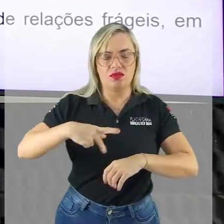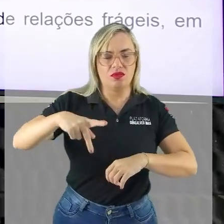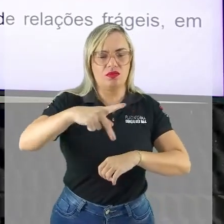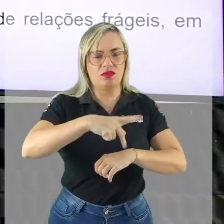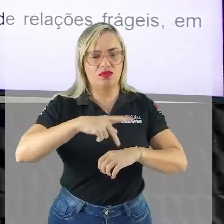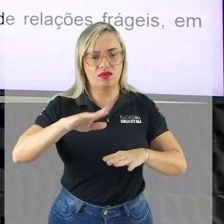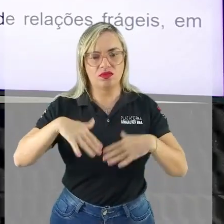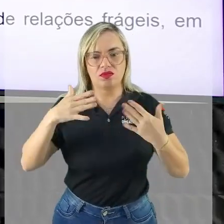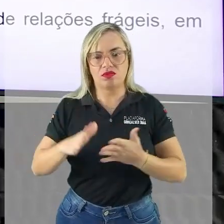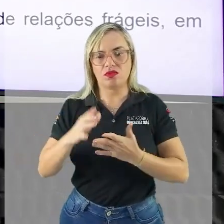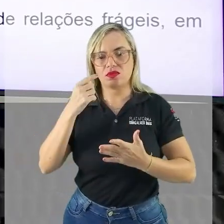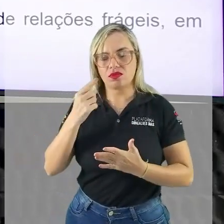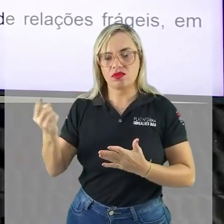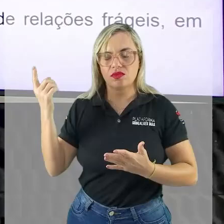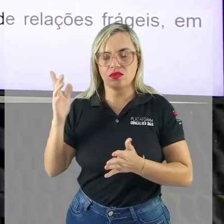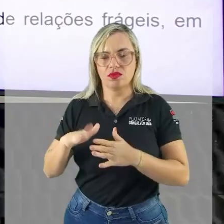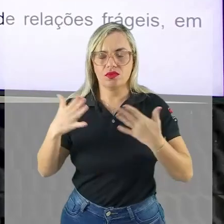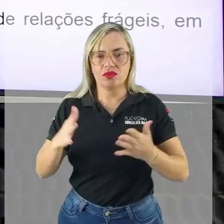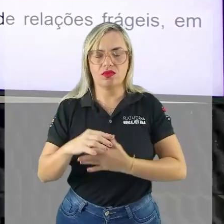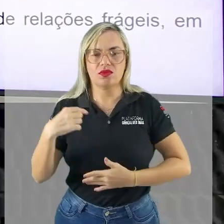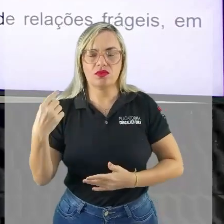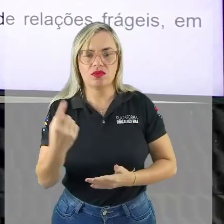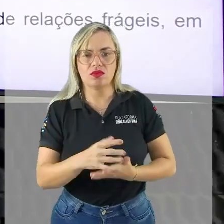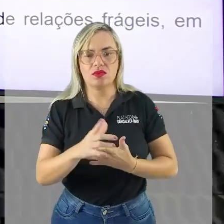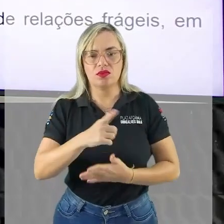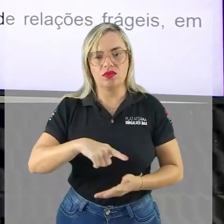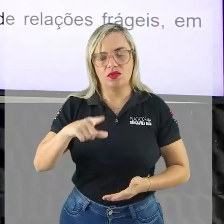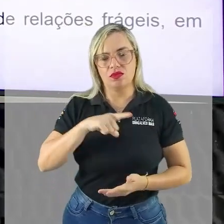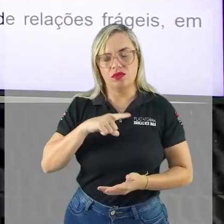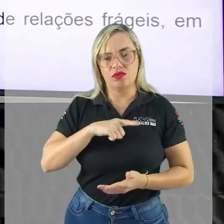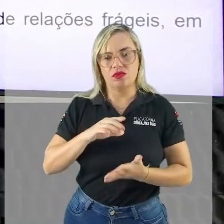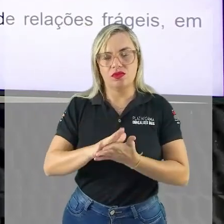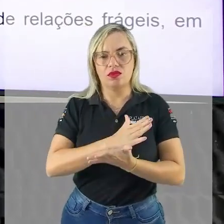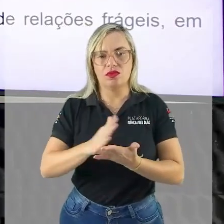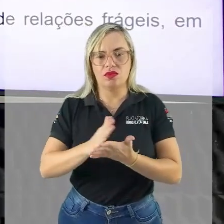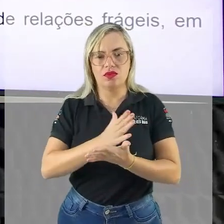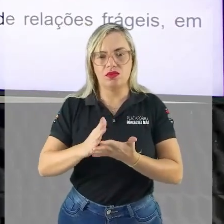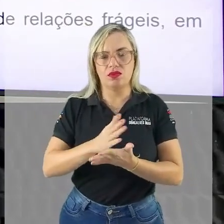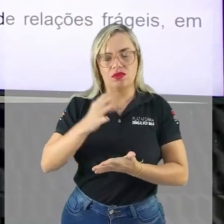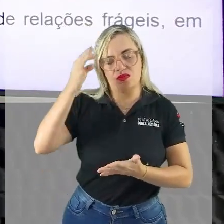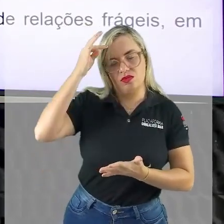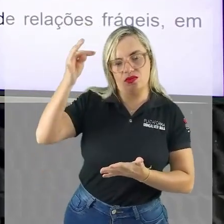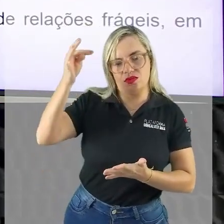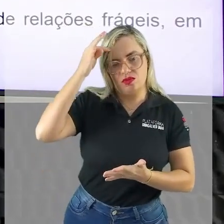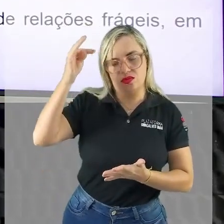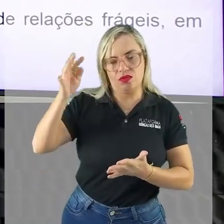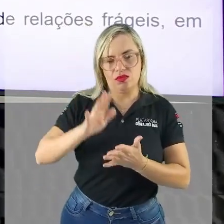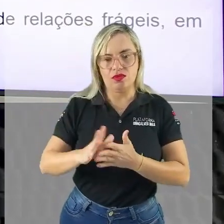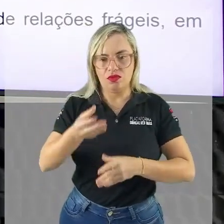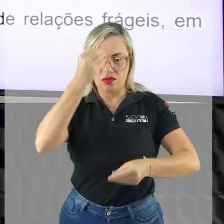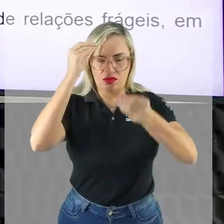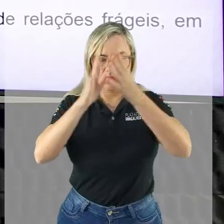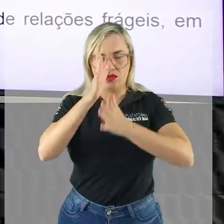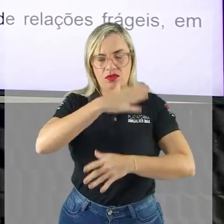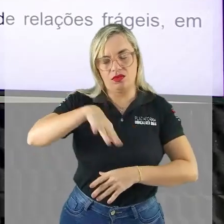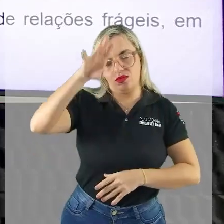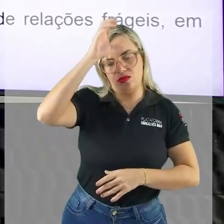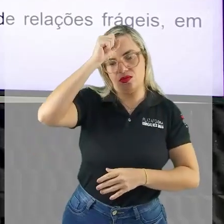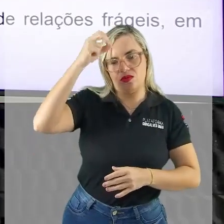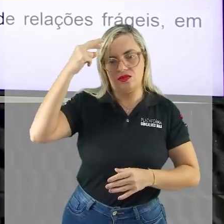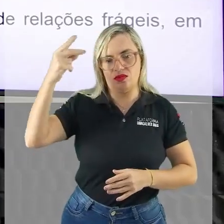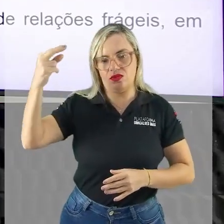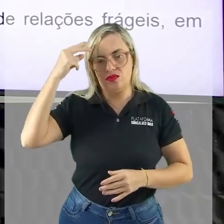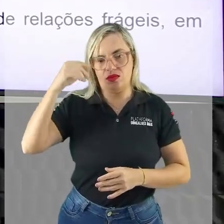a sociedade brasileira. Né? Aqui nós temos alguns exemplos de algumas teorias, alguns repertórios que você pode buscar na história,